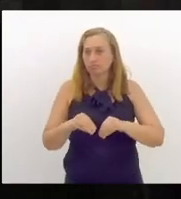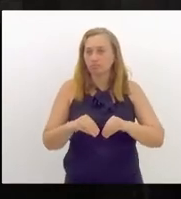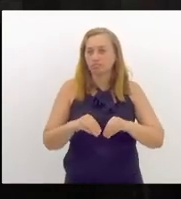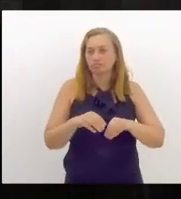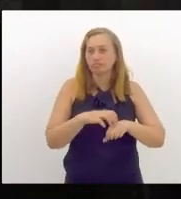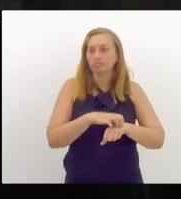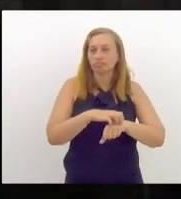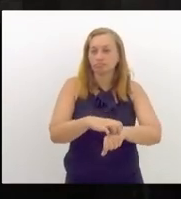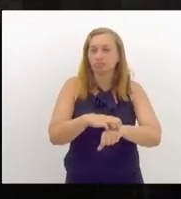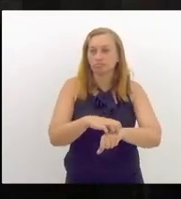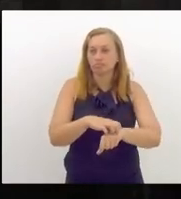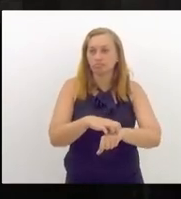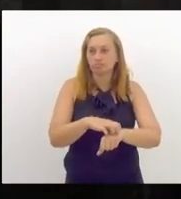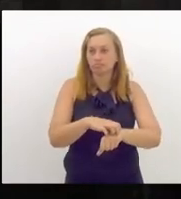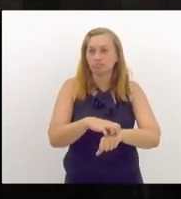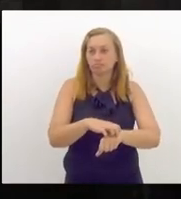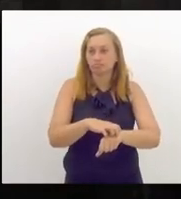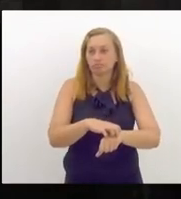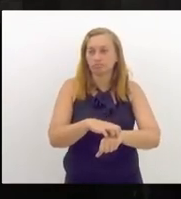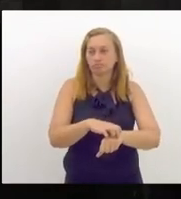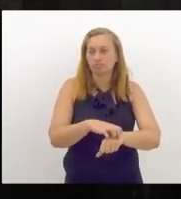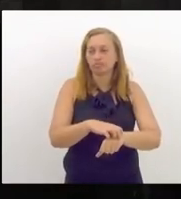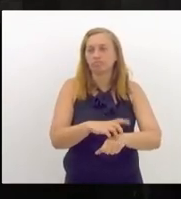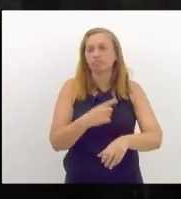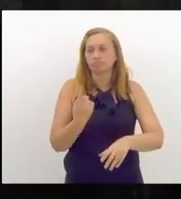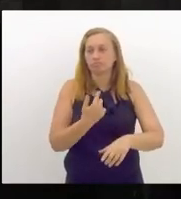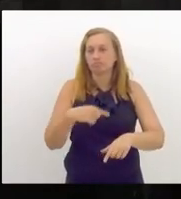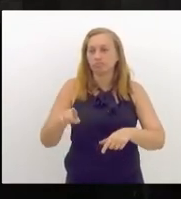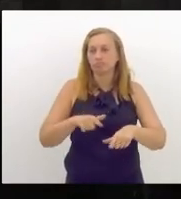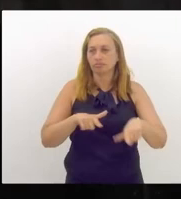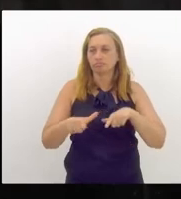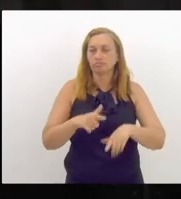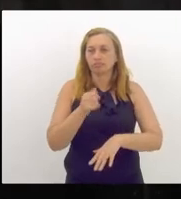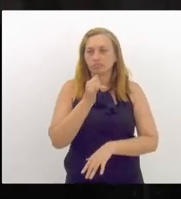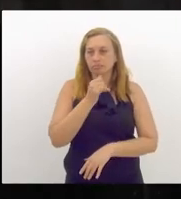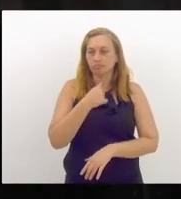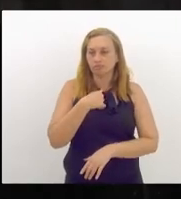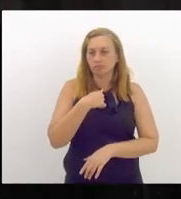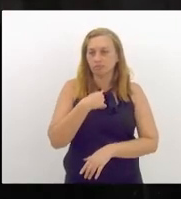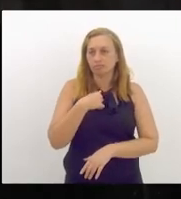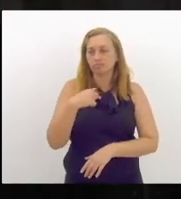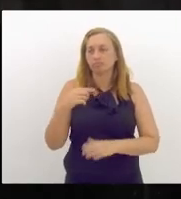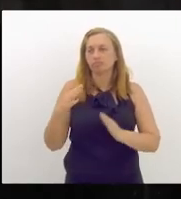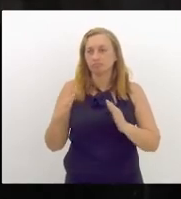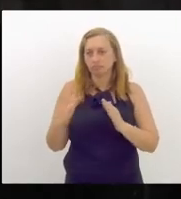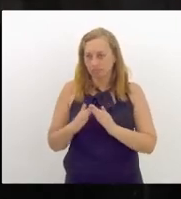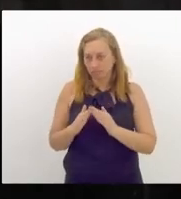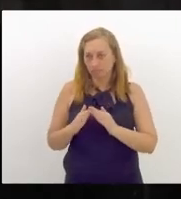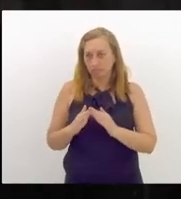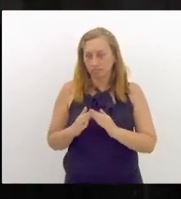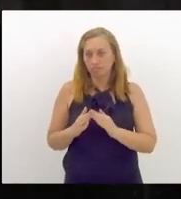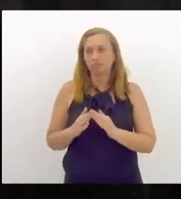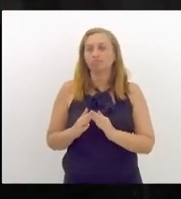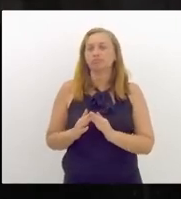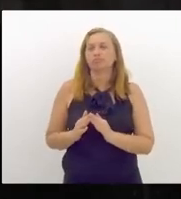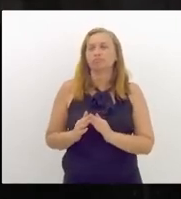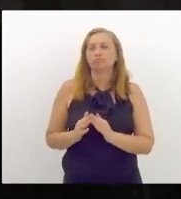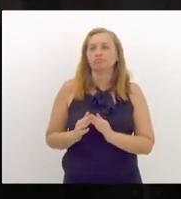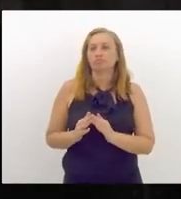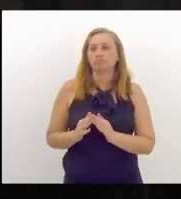para a gente trabalhar entendeu Eu por exemplo morando lá onde moro eu